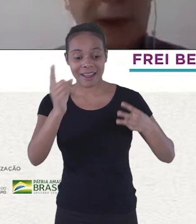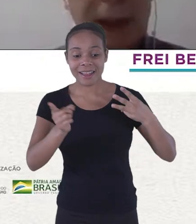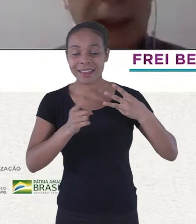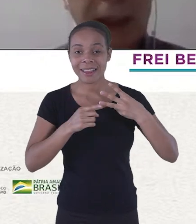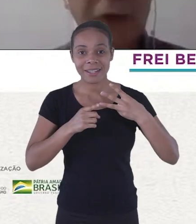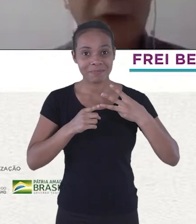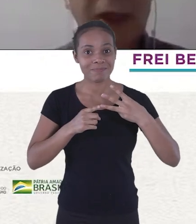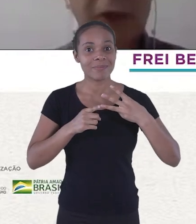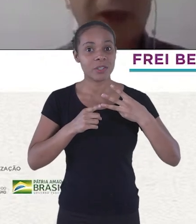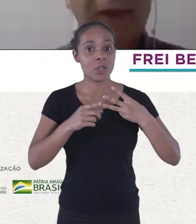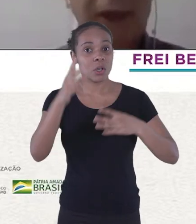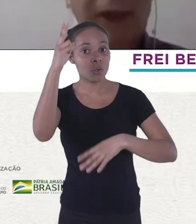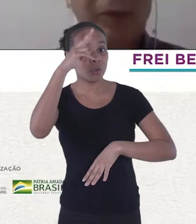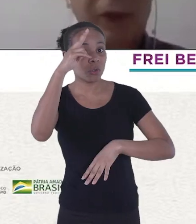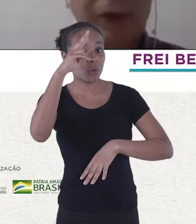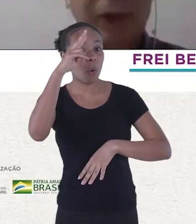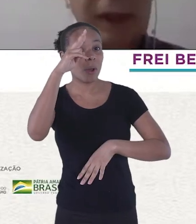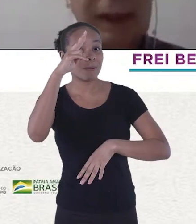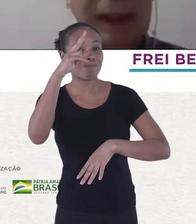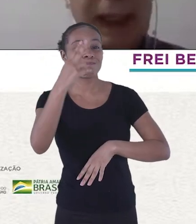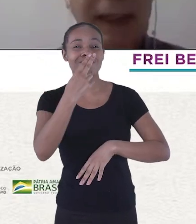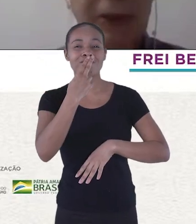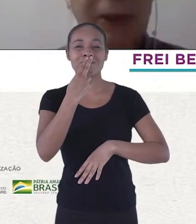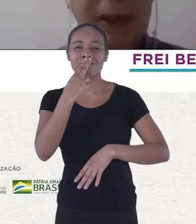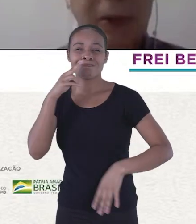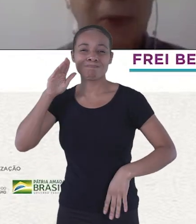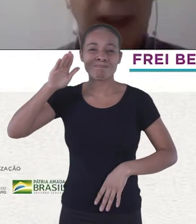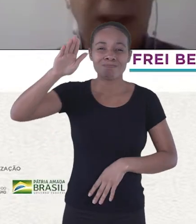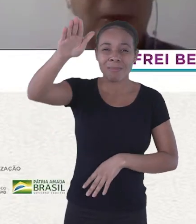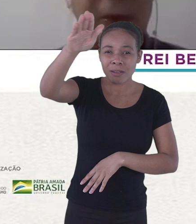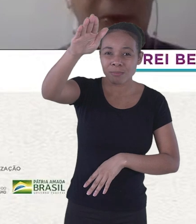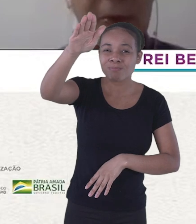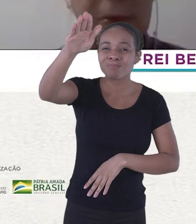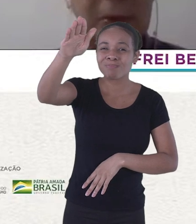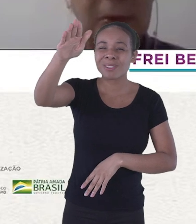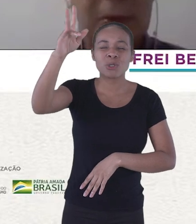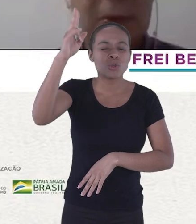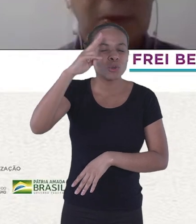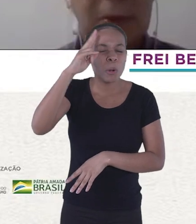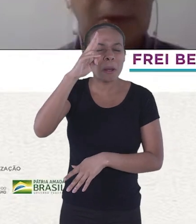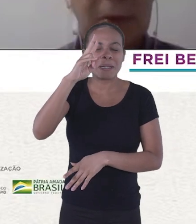Terceiro, é a história do nazismo, história trágica, cruel,